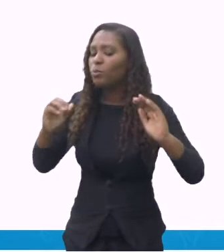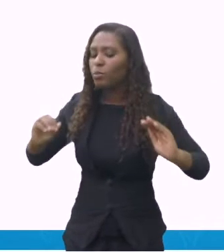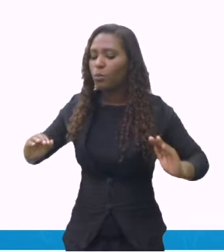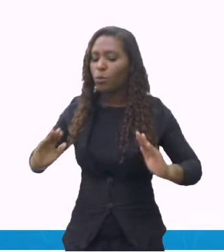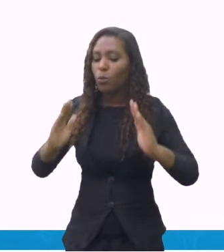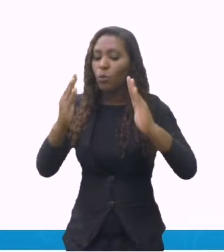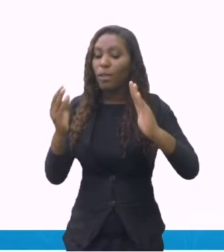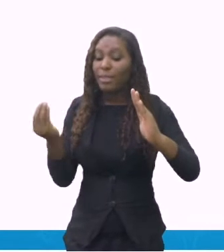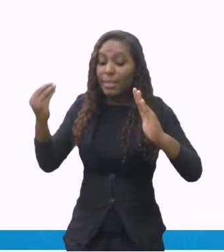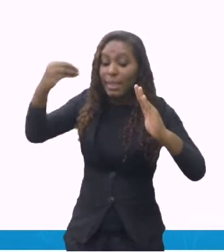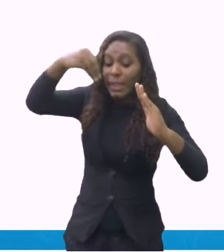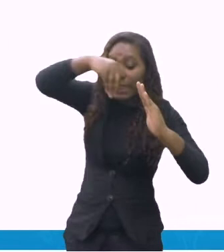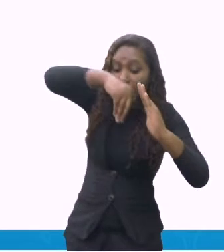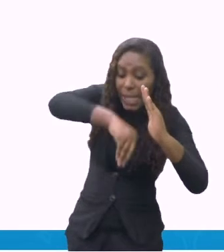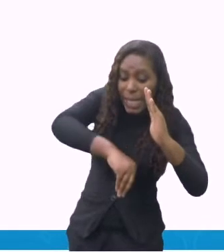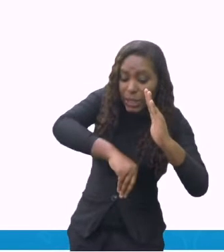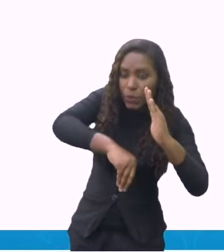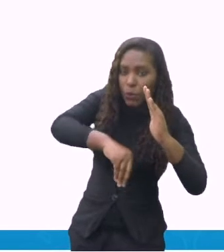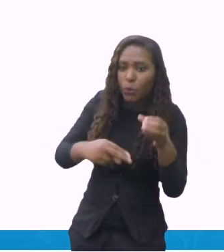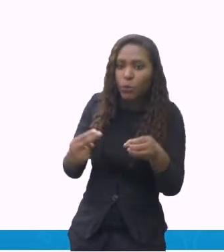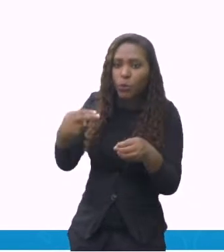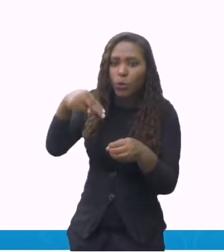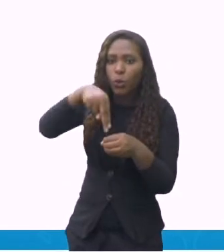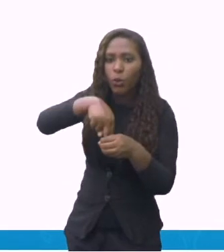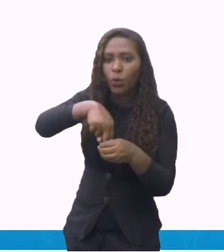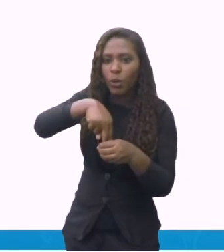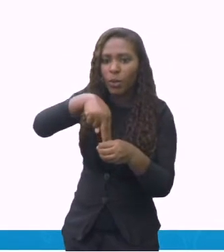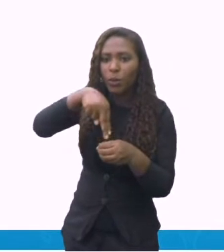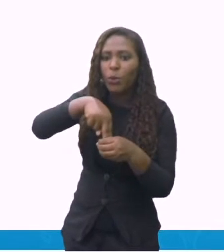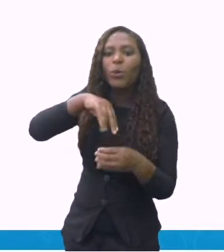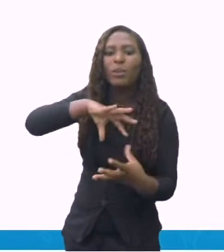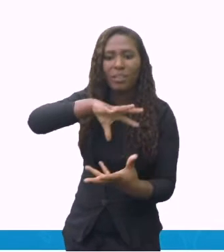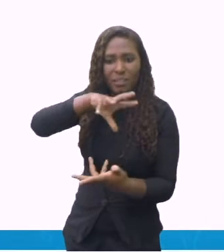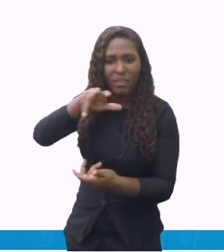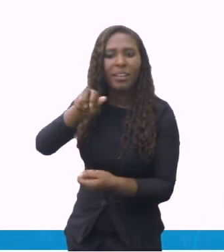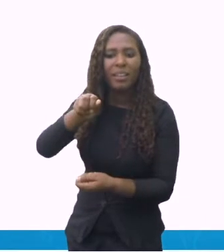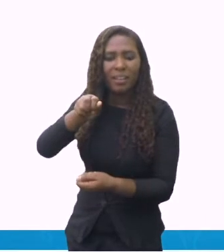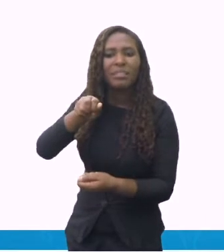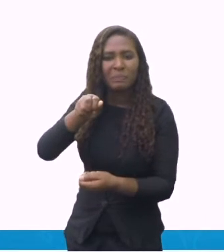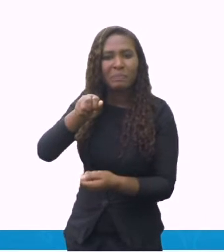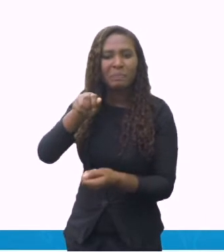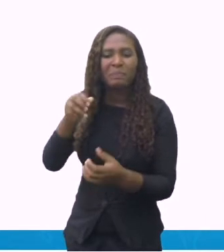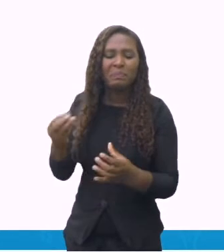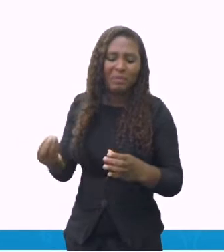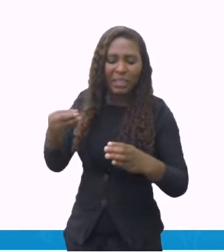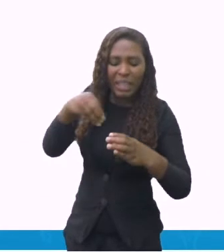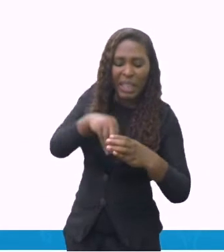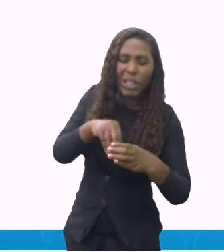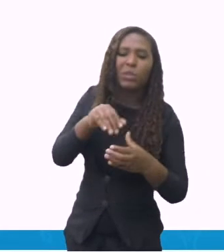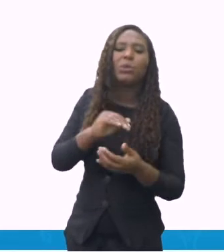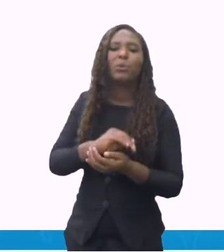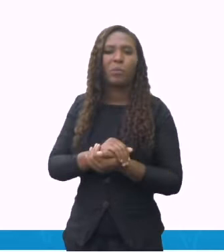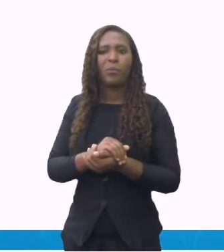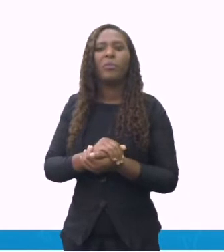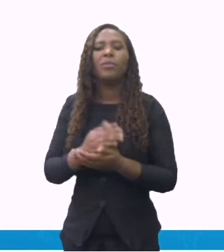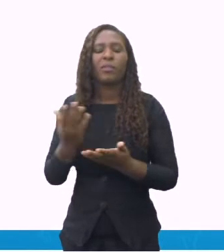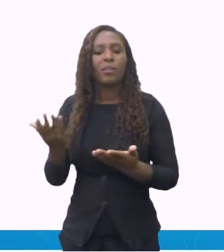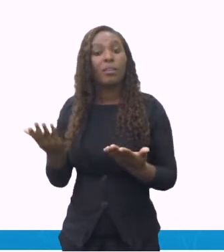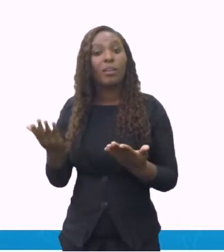plutônicas elas são mais duras, elas são mais resistentes, e o granito ele tem diversas